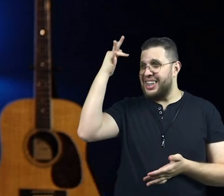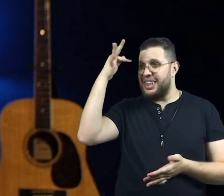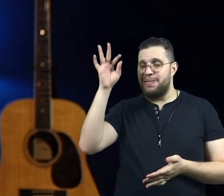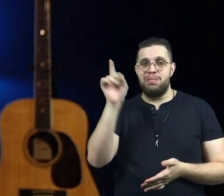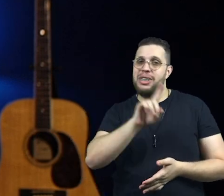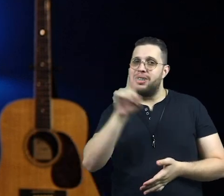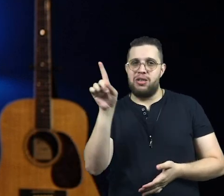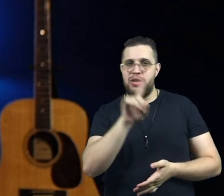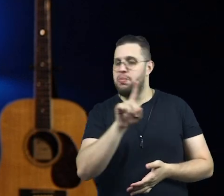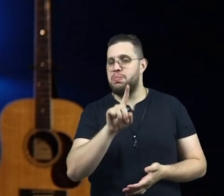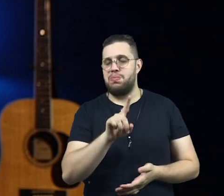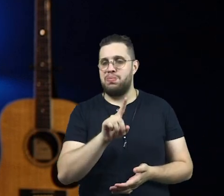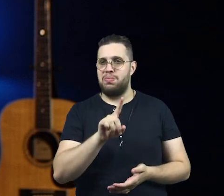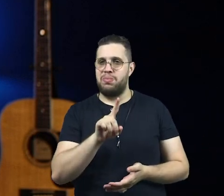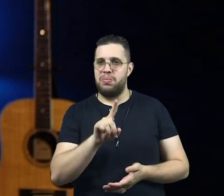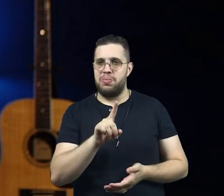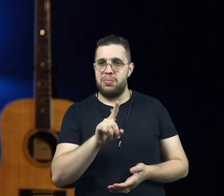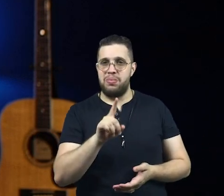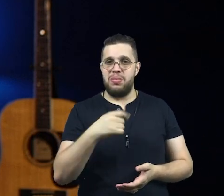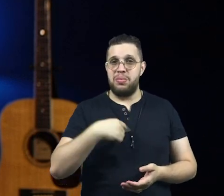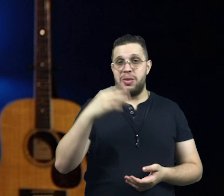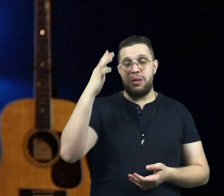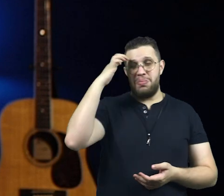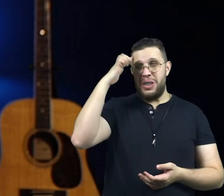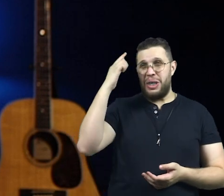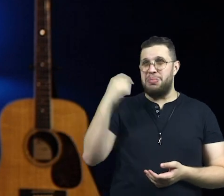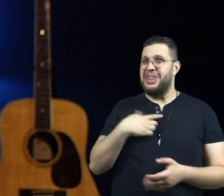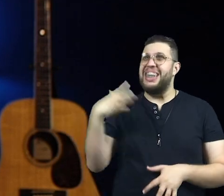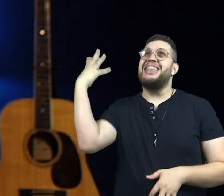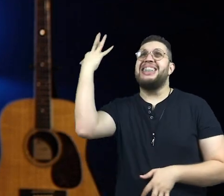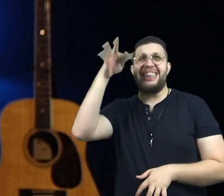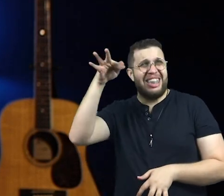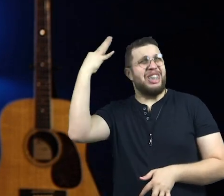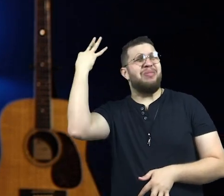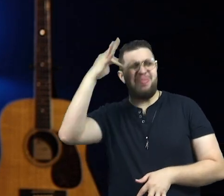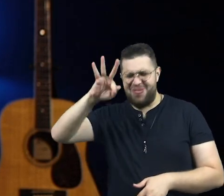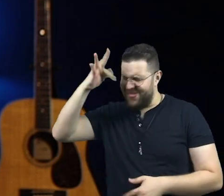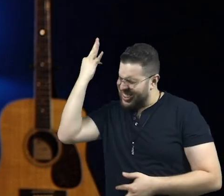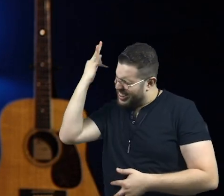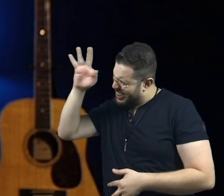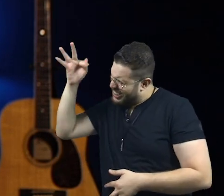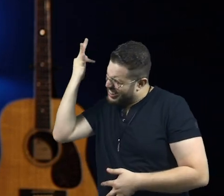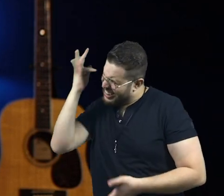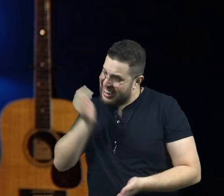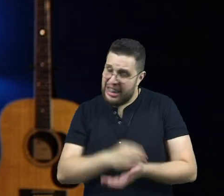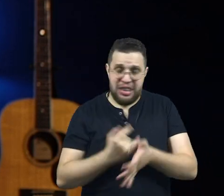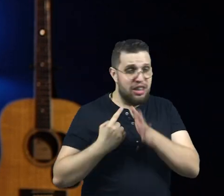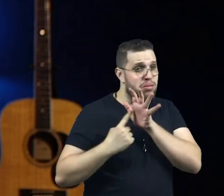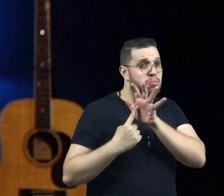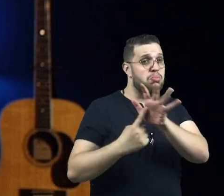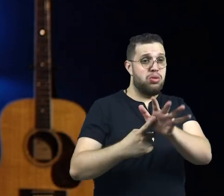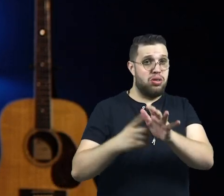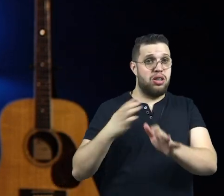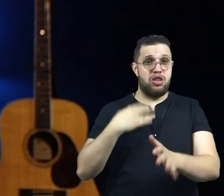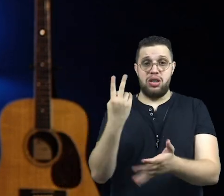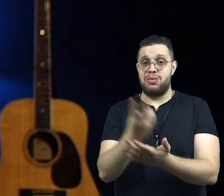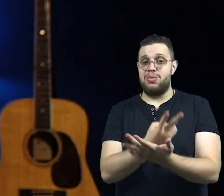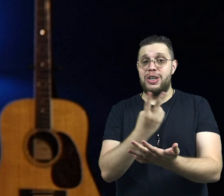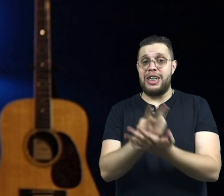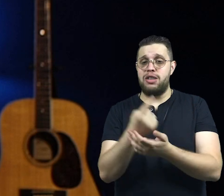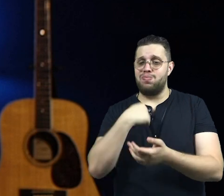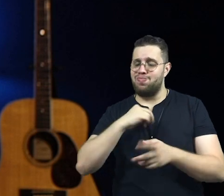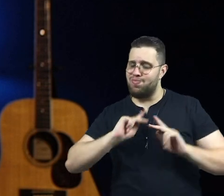que ia explodir a minha cabeça, eu não aguentava de dor. Ela estava mostrando que tinha outra coisa de errada no meu